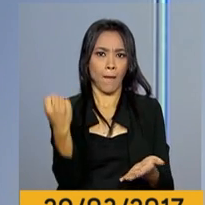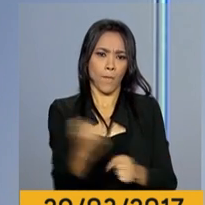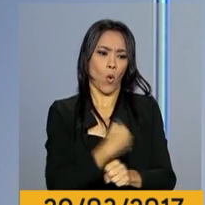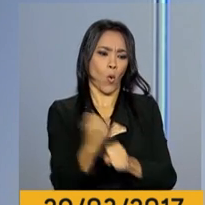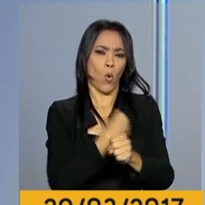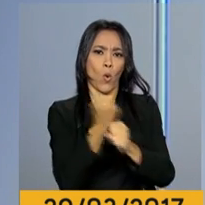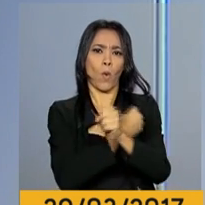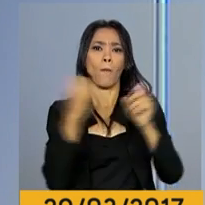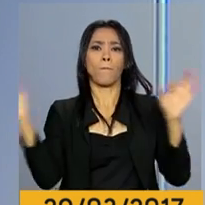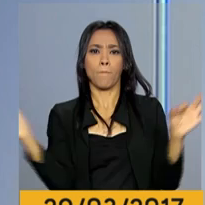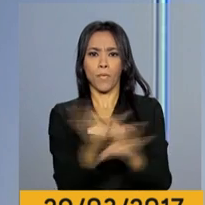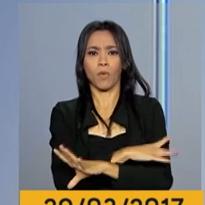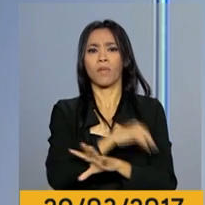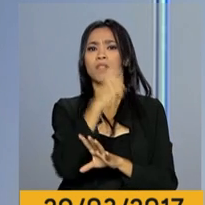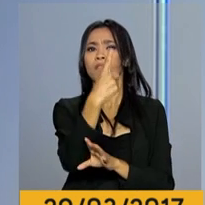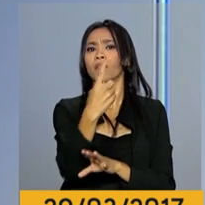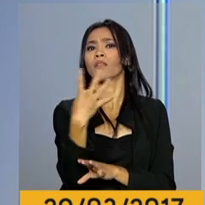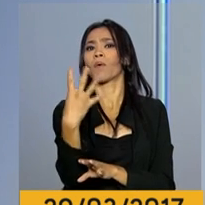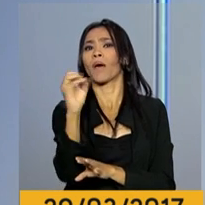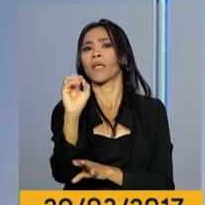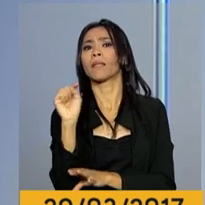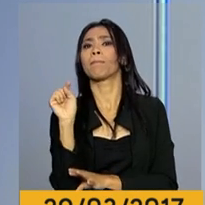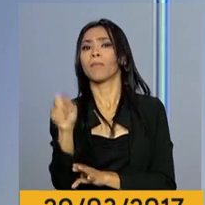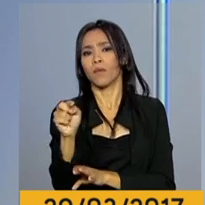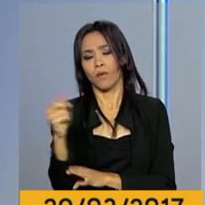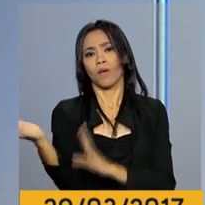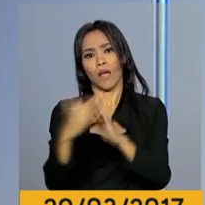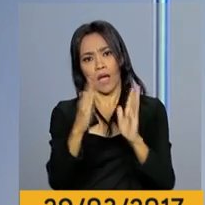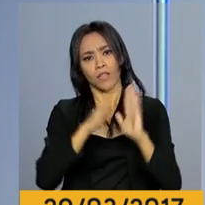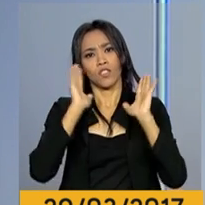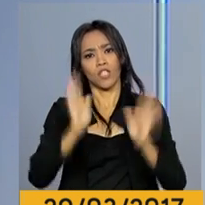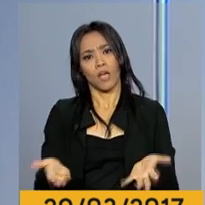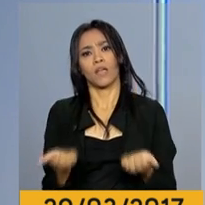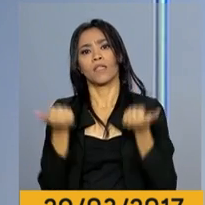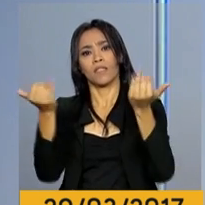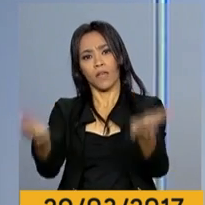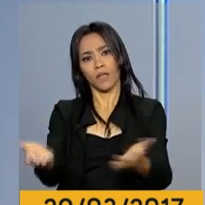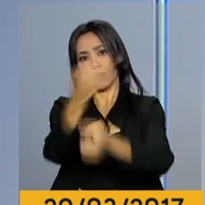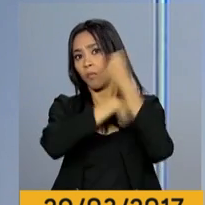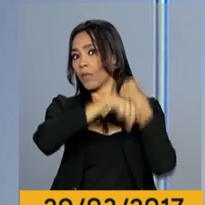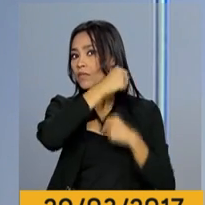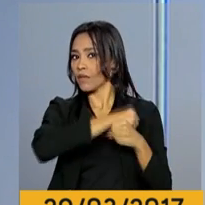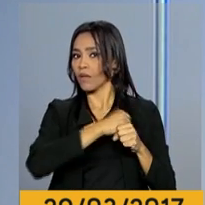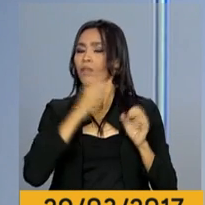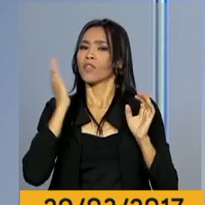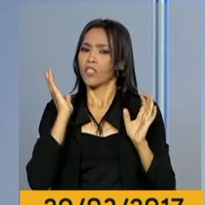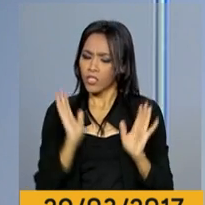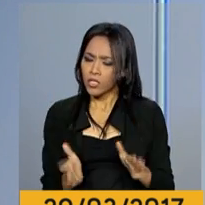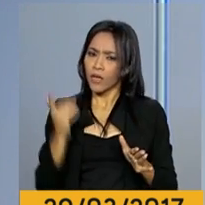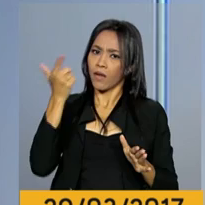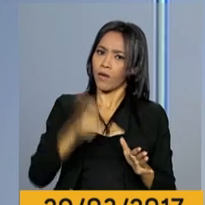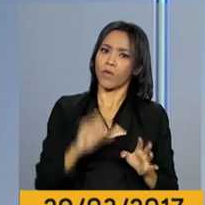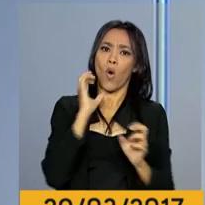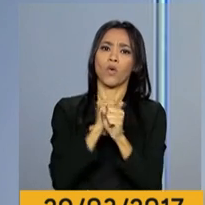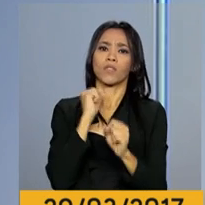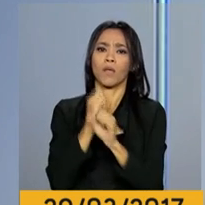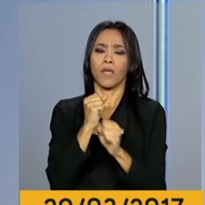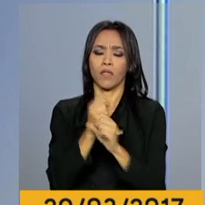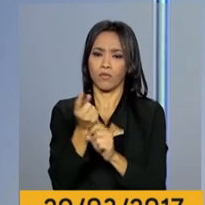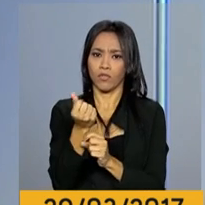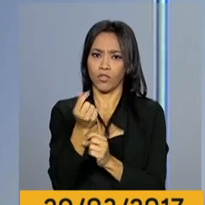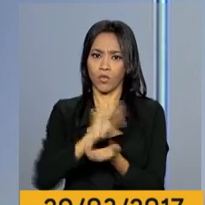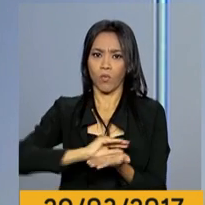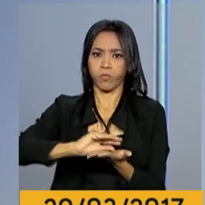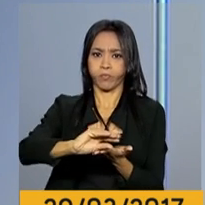a conclusão dessas 140 mil casas que foram entregues no ano passado já projetamos no orçamento uma verba para a